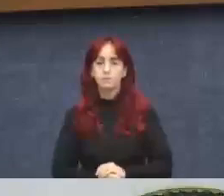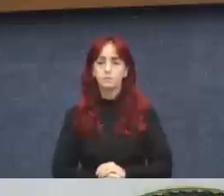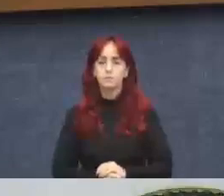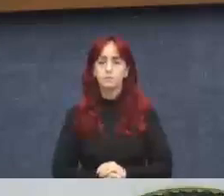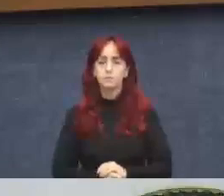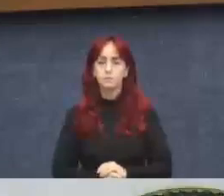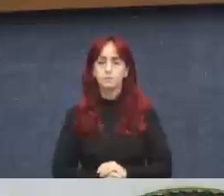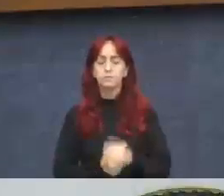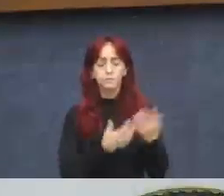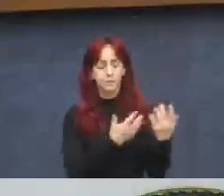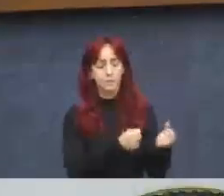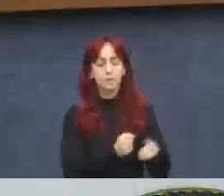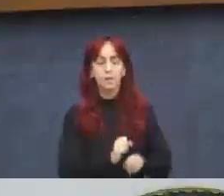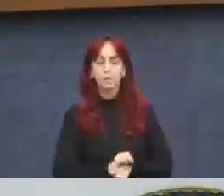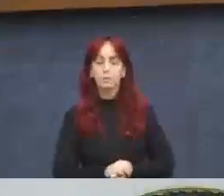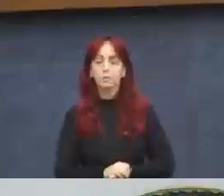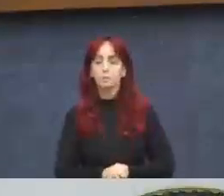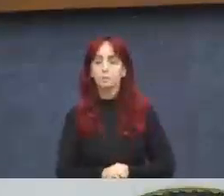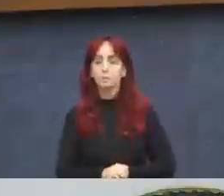Deferido.